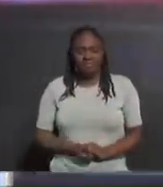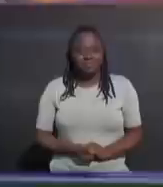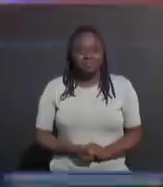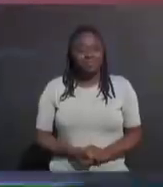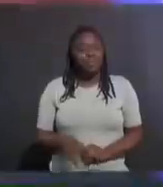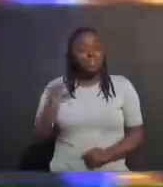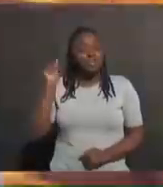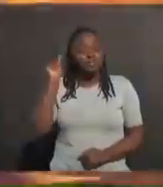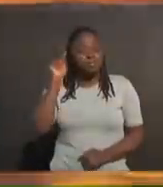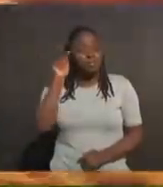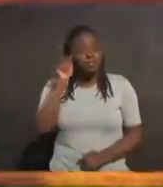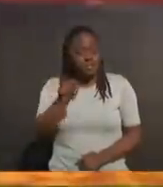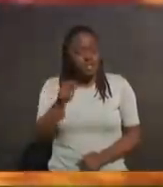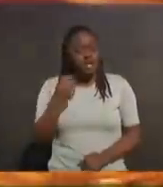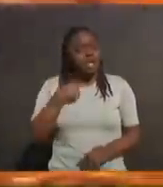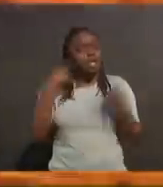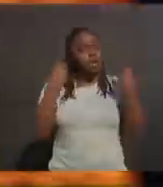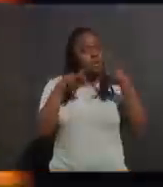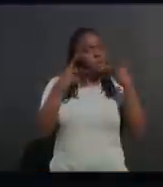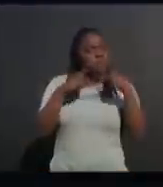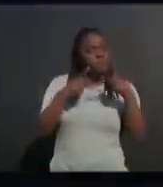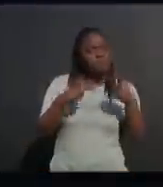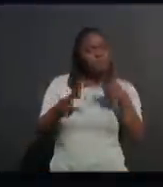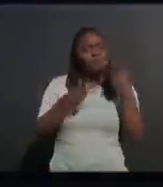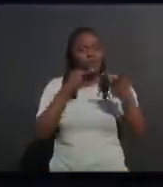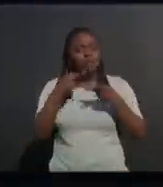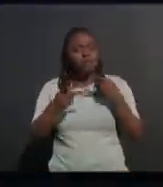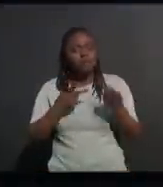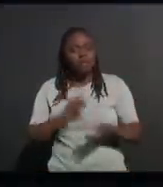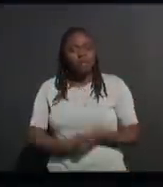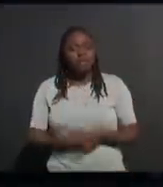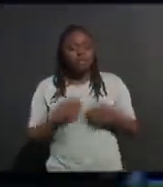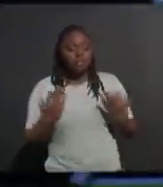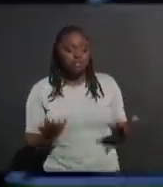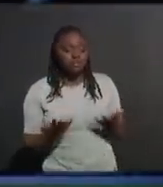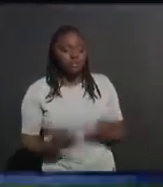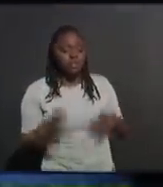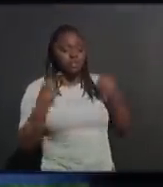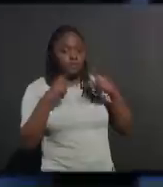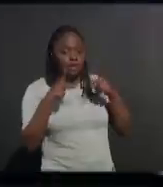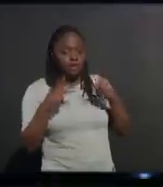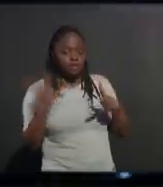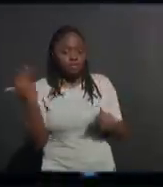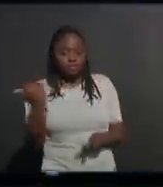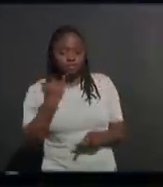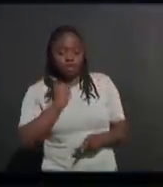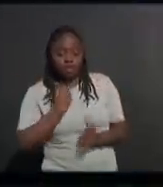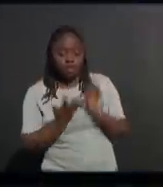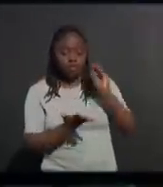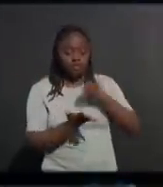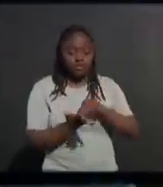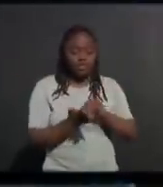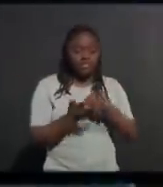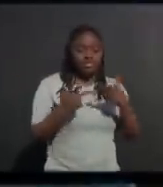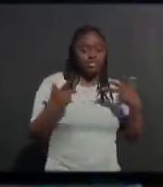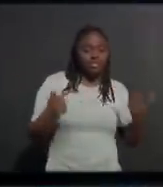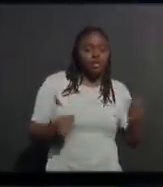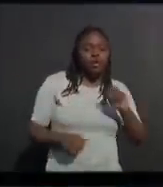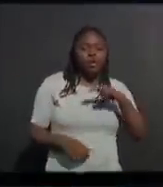É você, enquanto eu estou pregando aqui, falar assim, gente... Essa mensagem está me alertando que está me faltando isso,